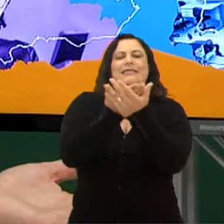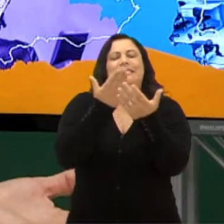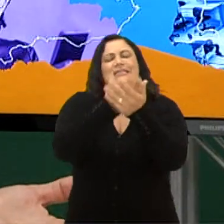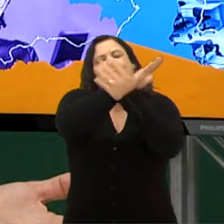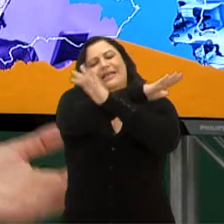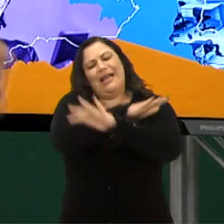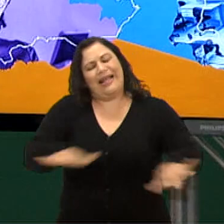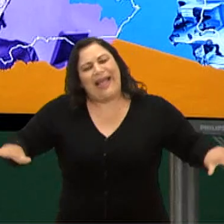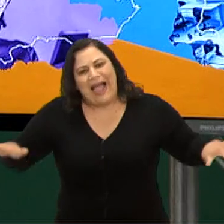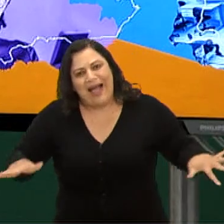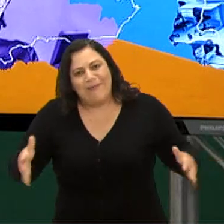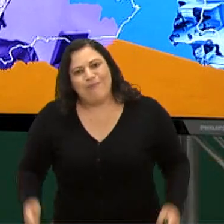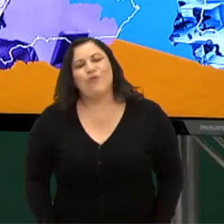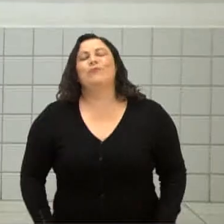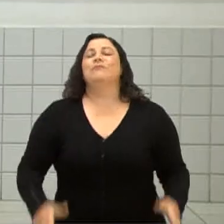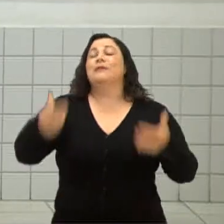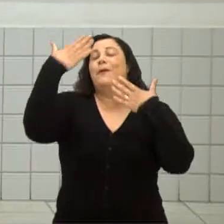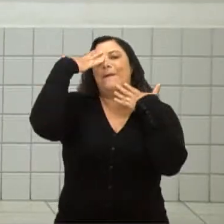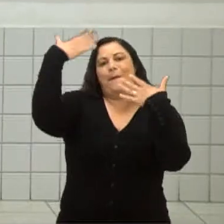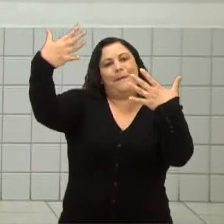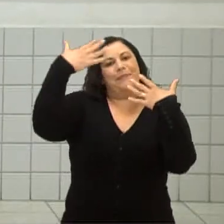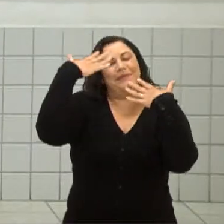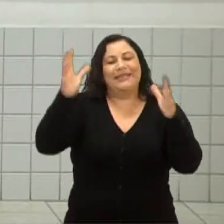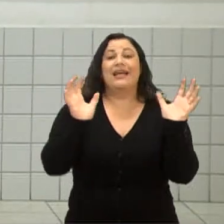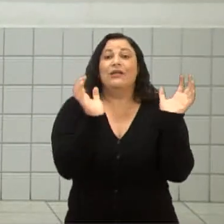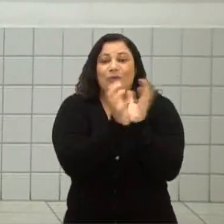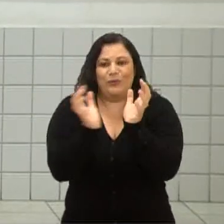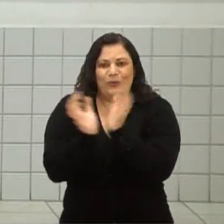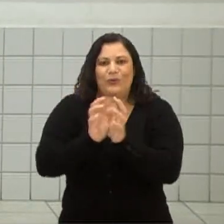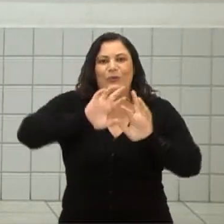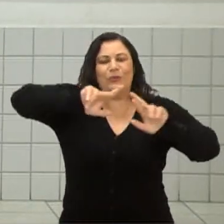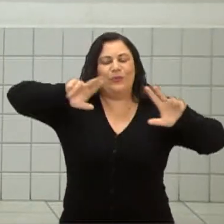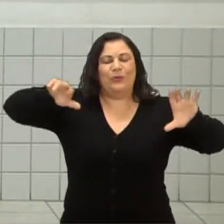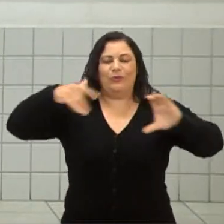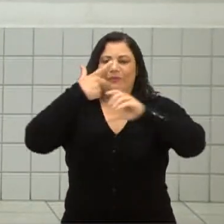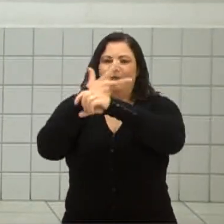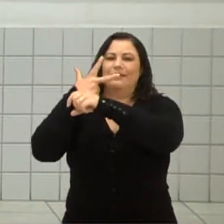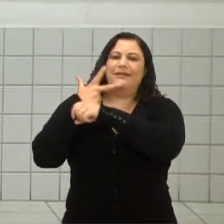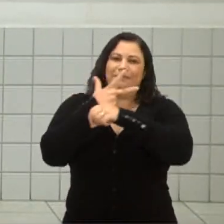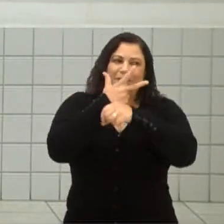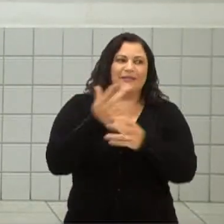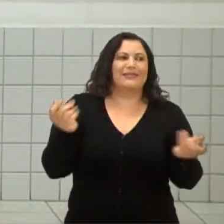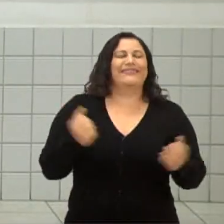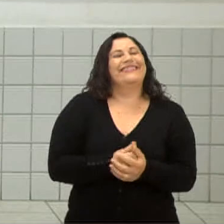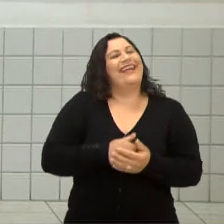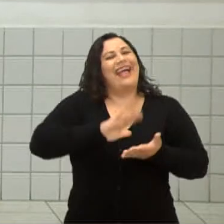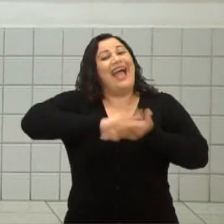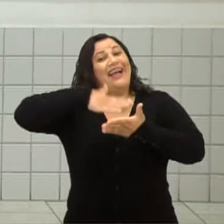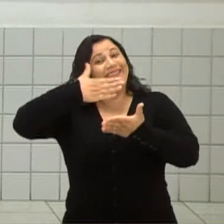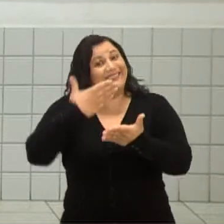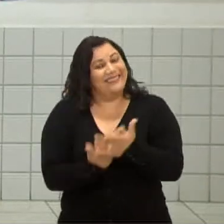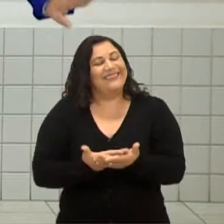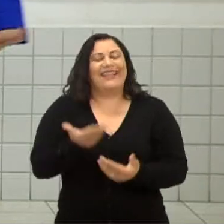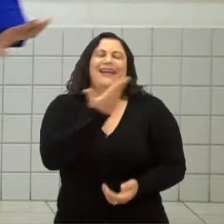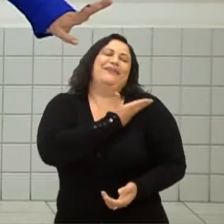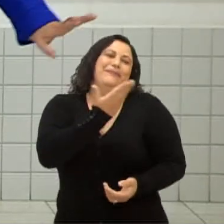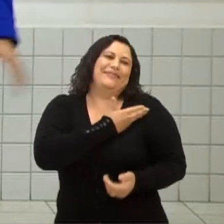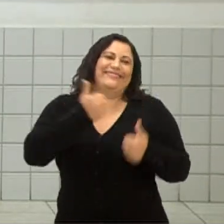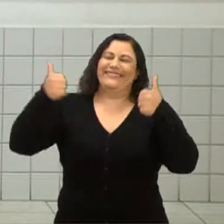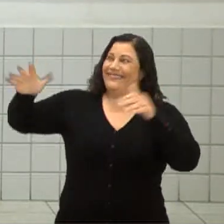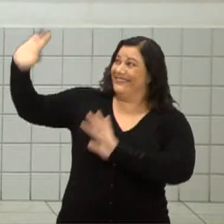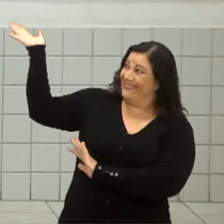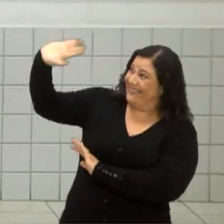bom acaba. Então, obrigado a toda a nossa equipe que está aqui fazendo a transmissão, nossas amigas as intérpretes que gentilmente